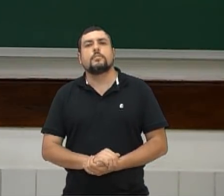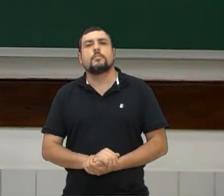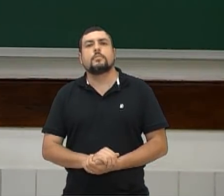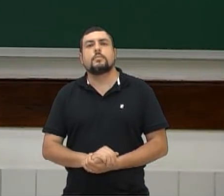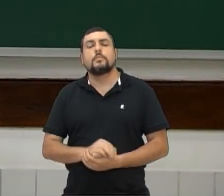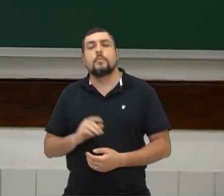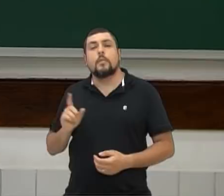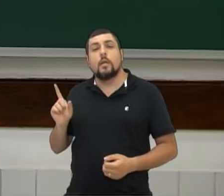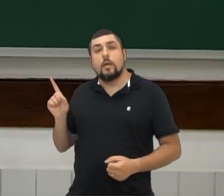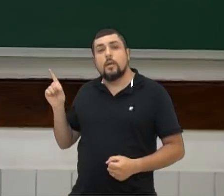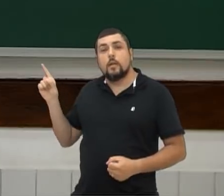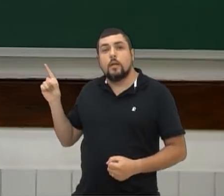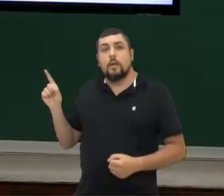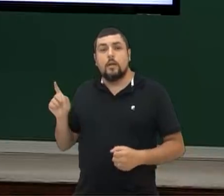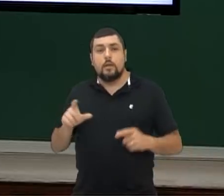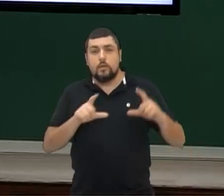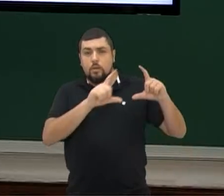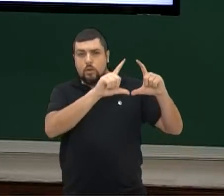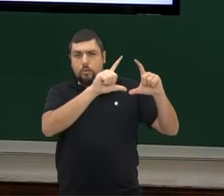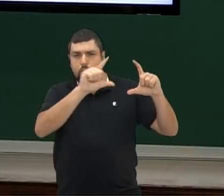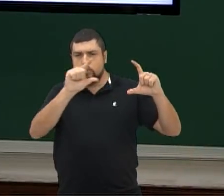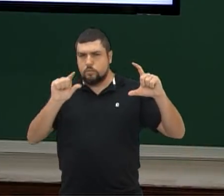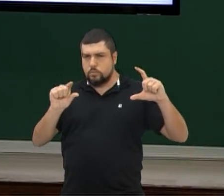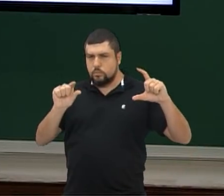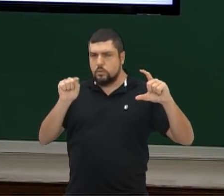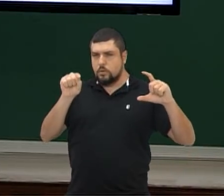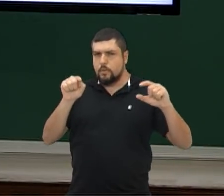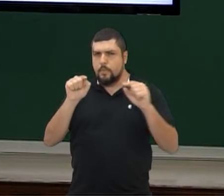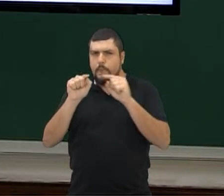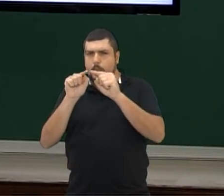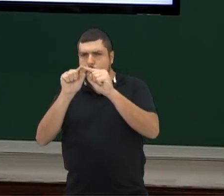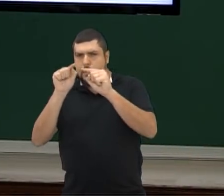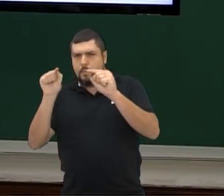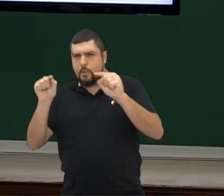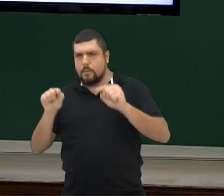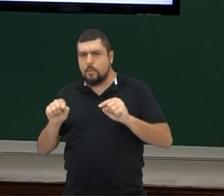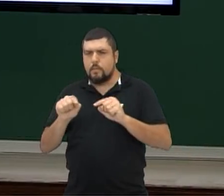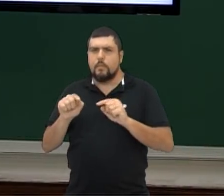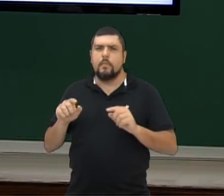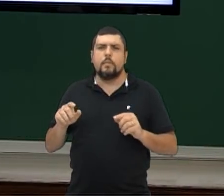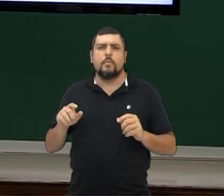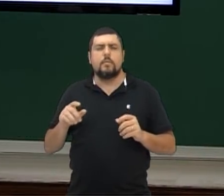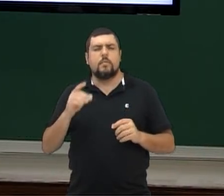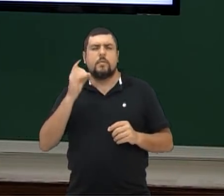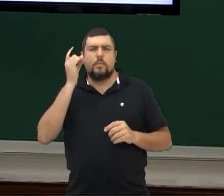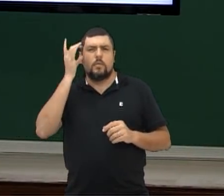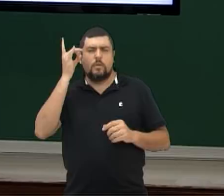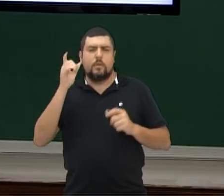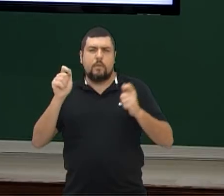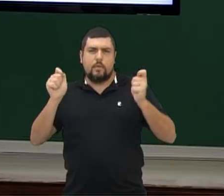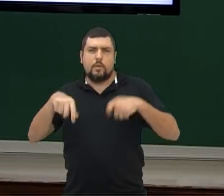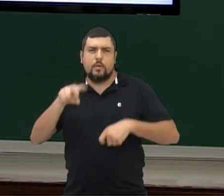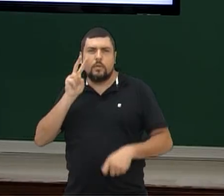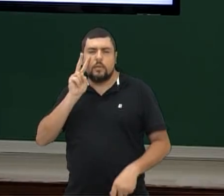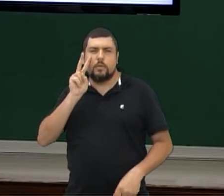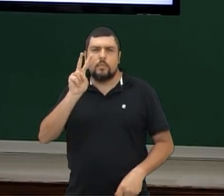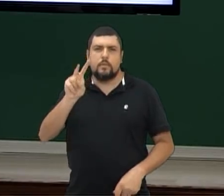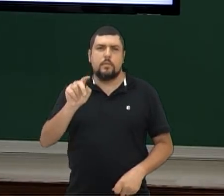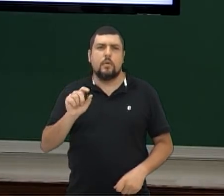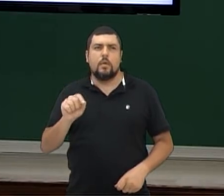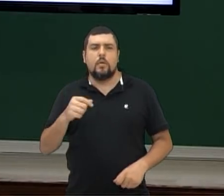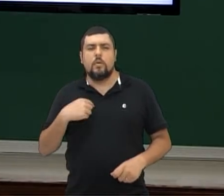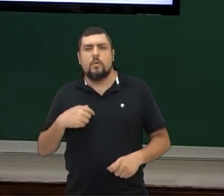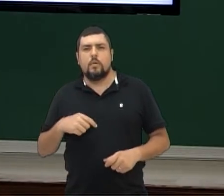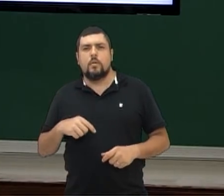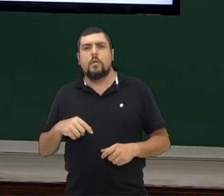pontos representam a redução da imagem? Visualmente você já consegue identificar que é a figura